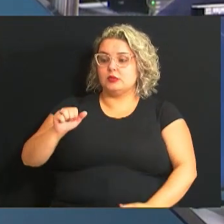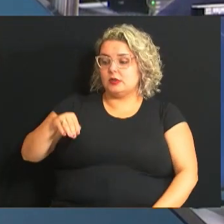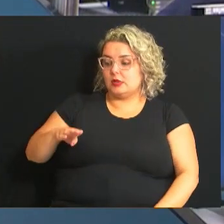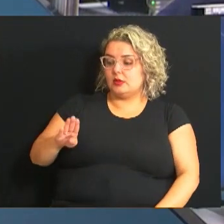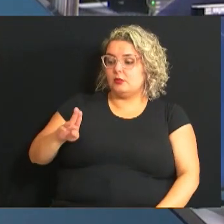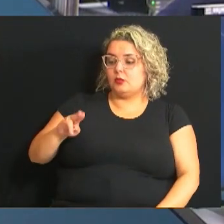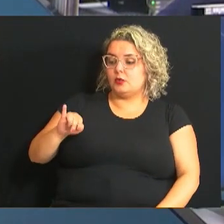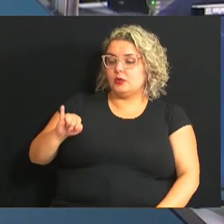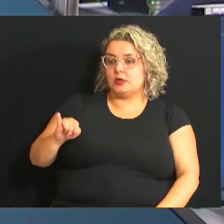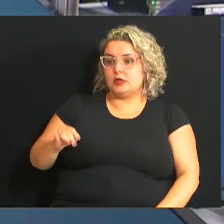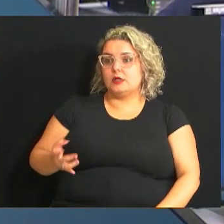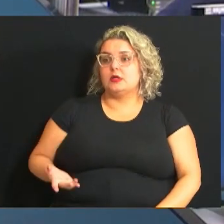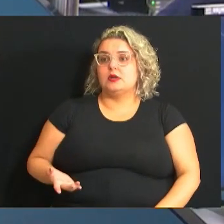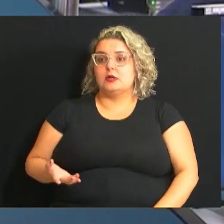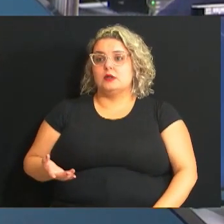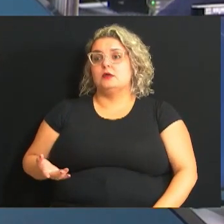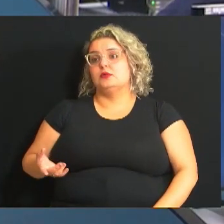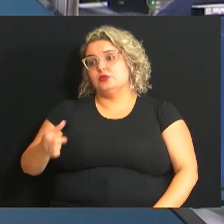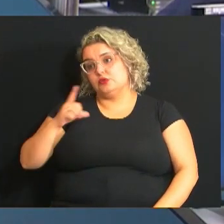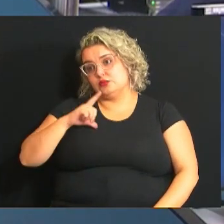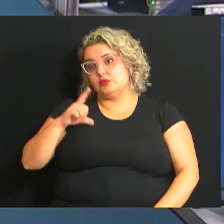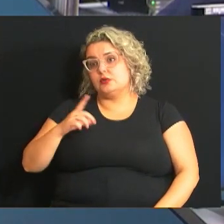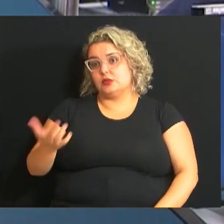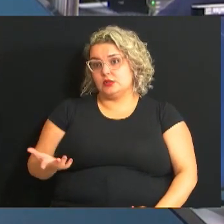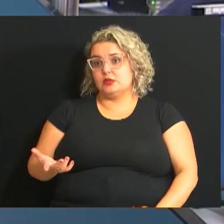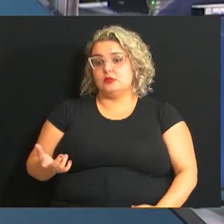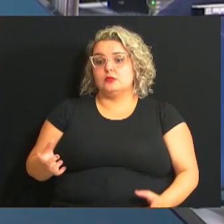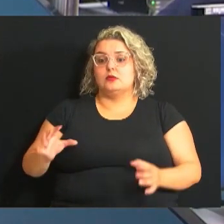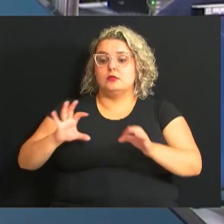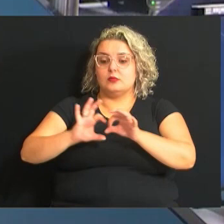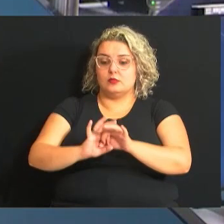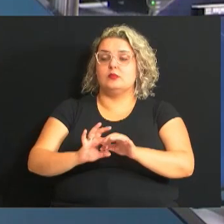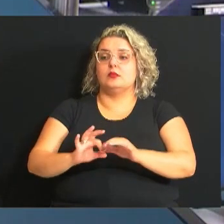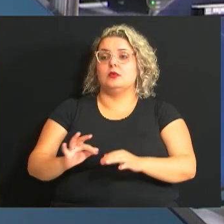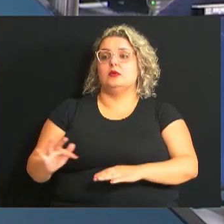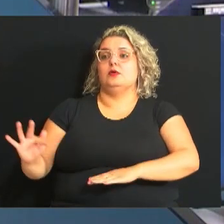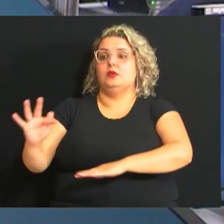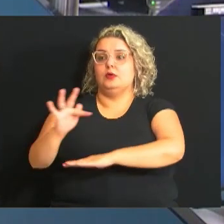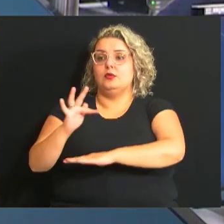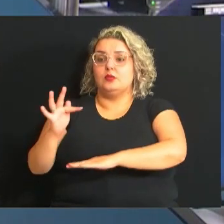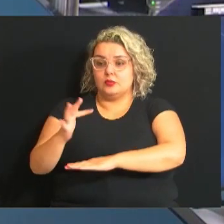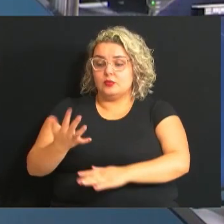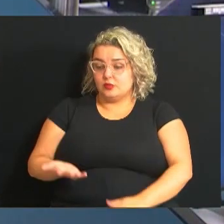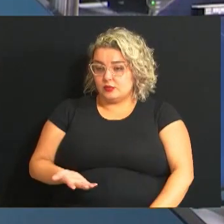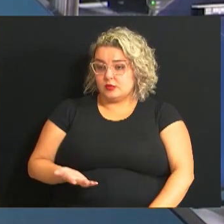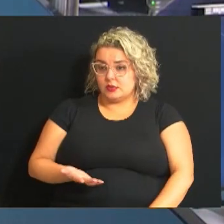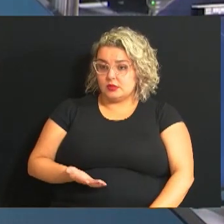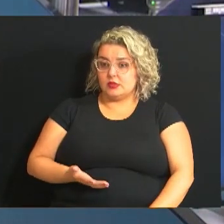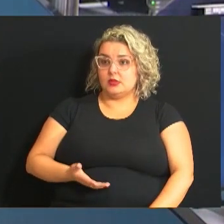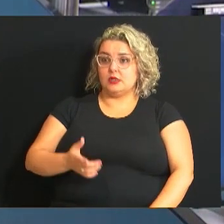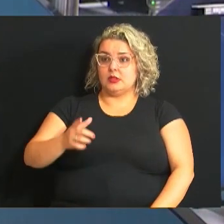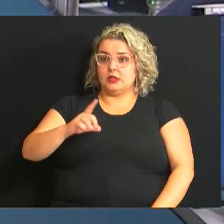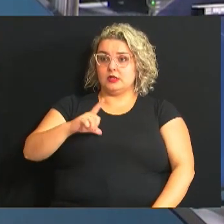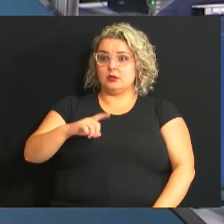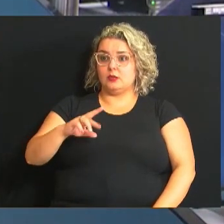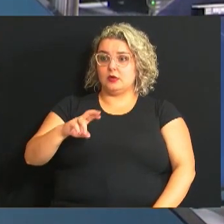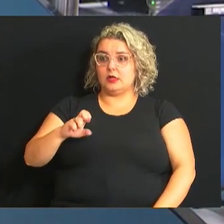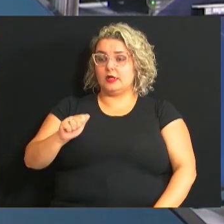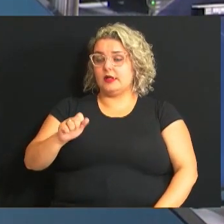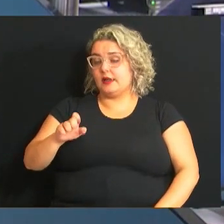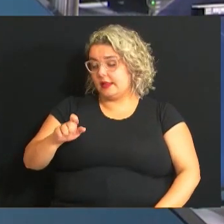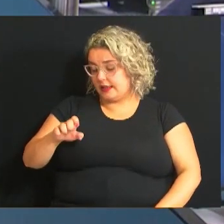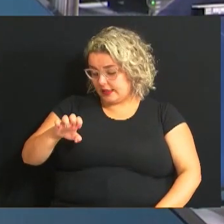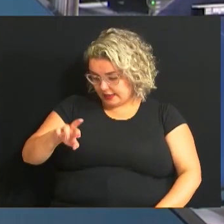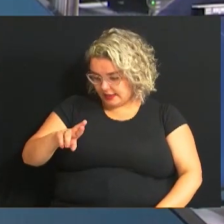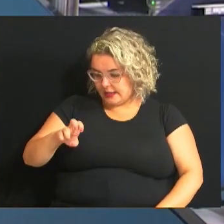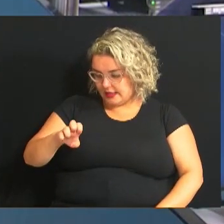que acabaram firmando a parceria com o Monitora Campinas, o tênis e o regatas, né? E houve, logo